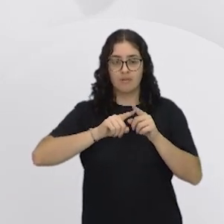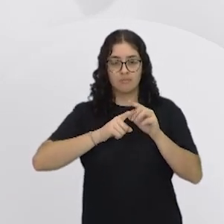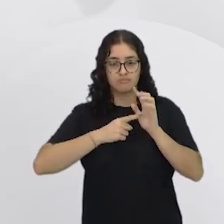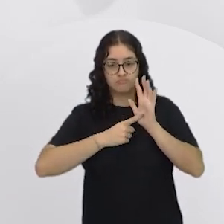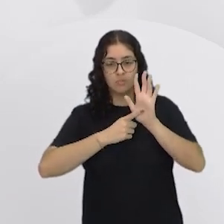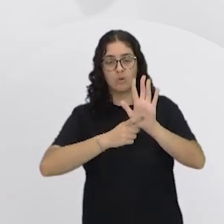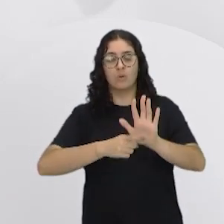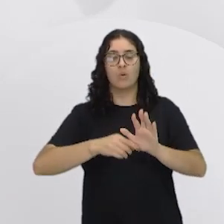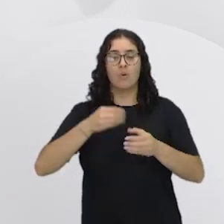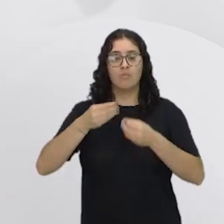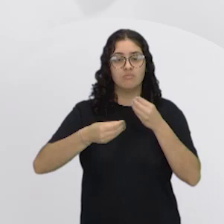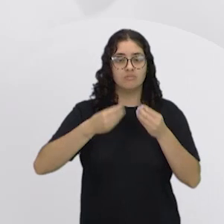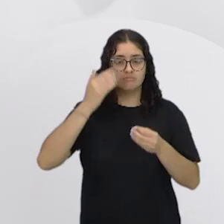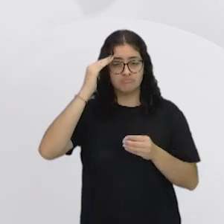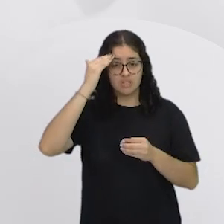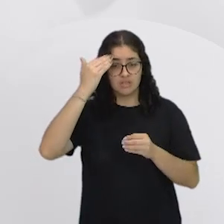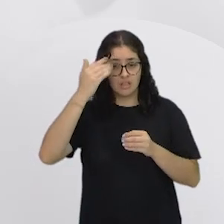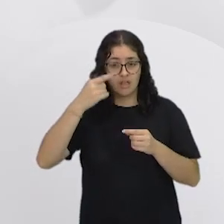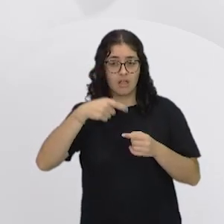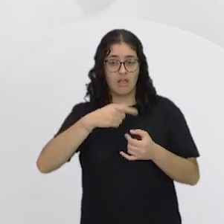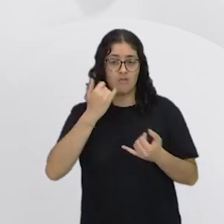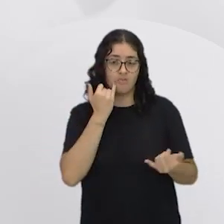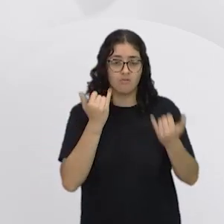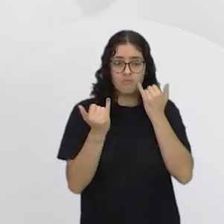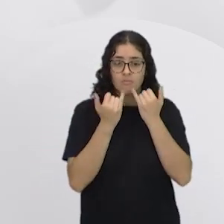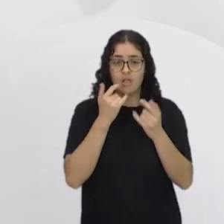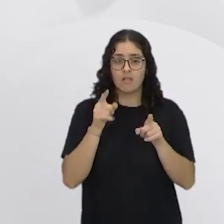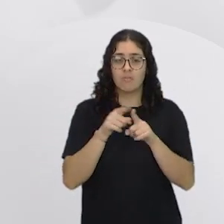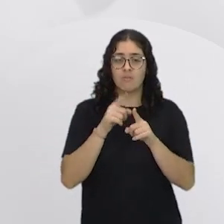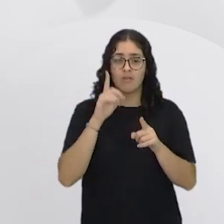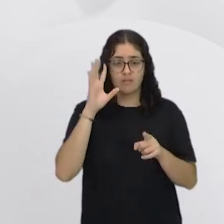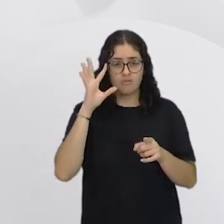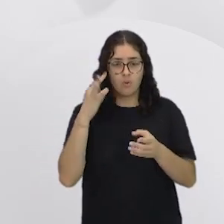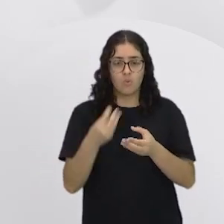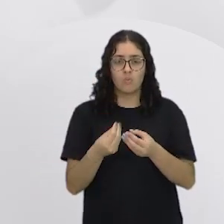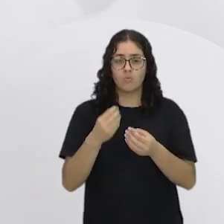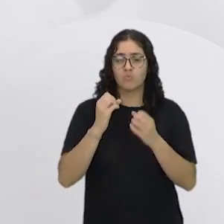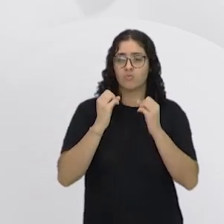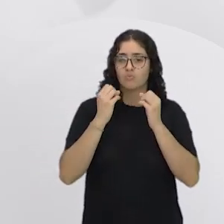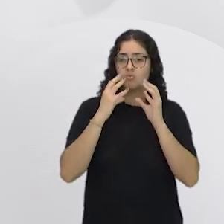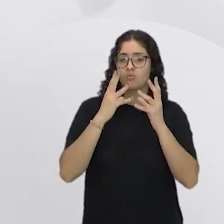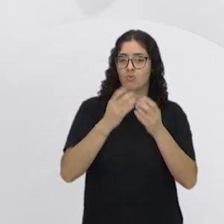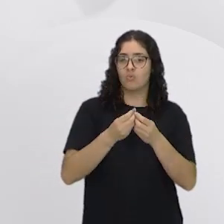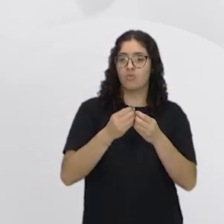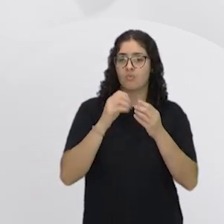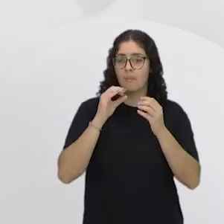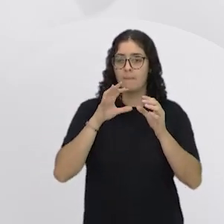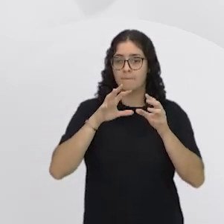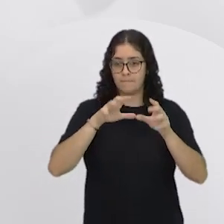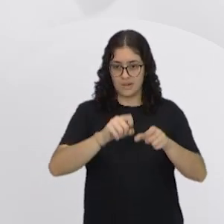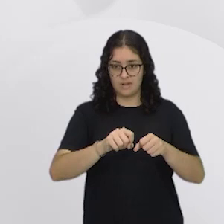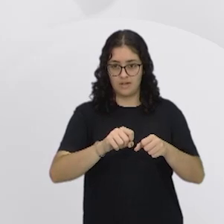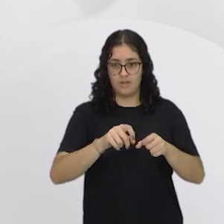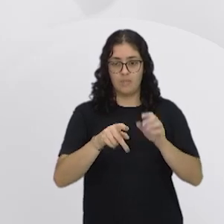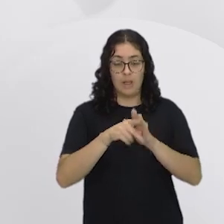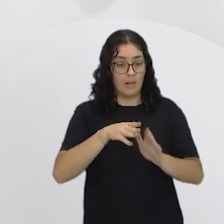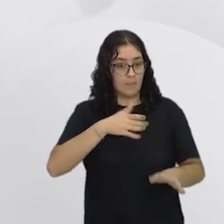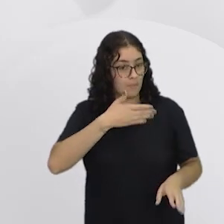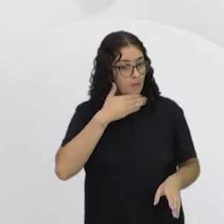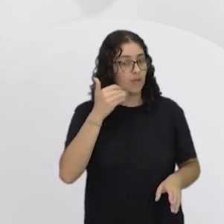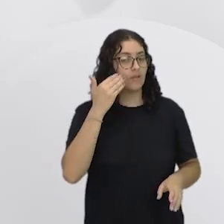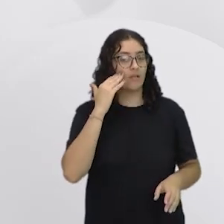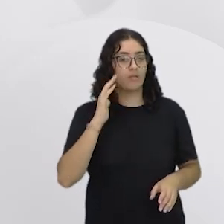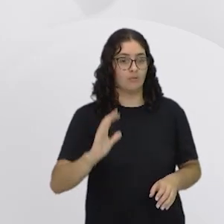dados, assim como tirar conclusões sobre as características das fontes de onde estes foram retirados, para melhor compreender